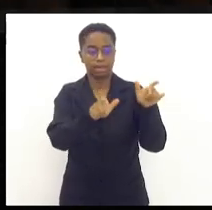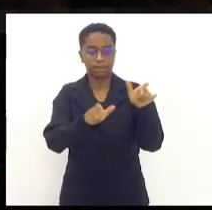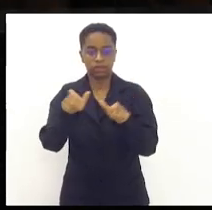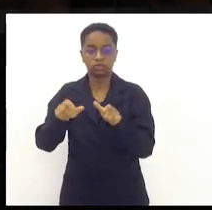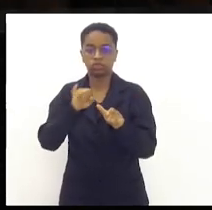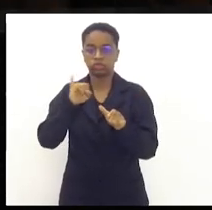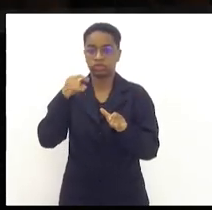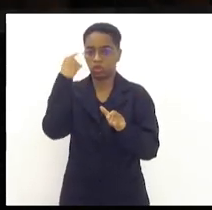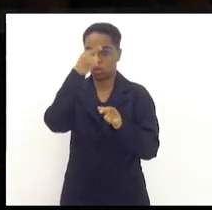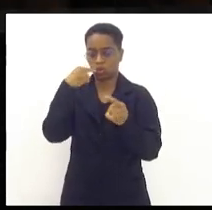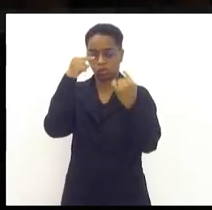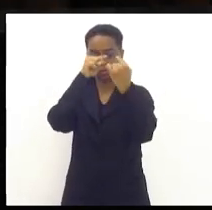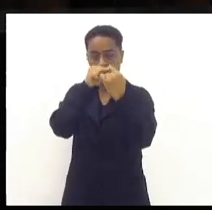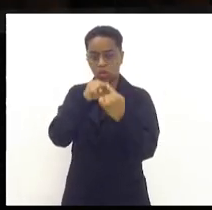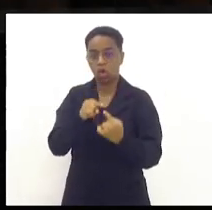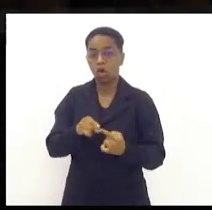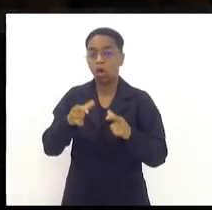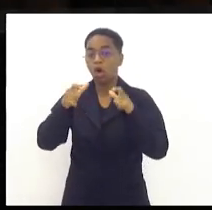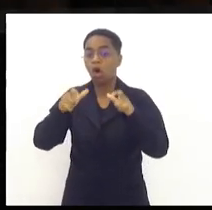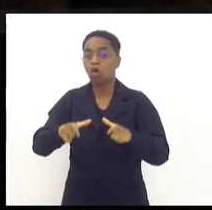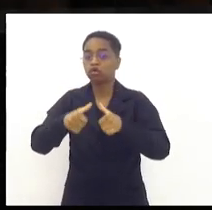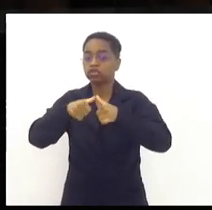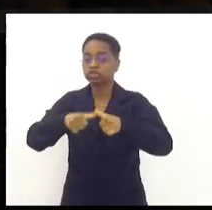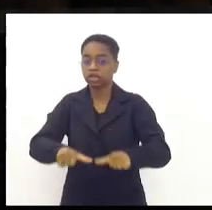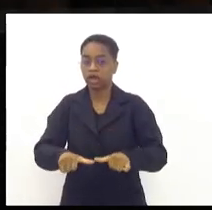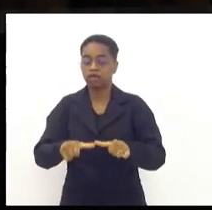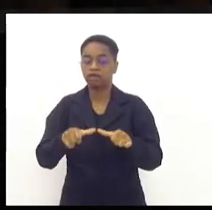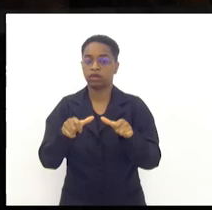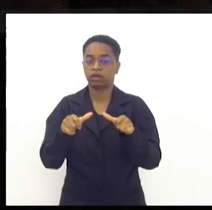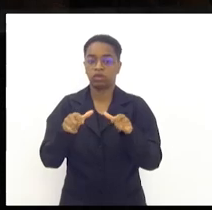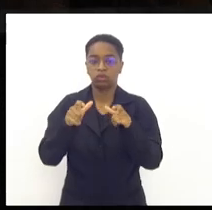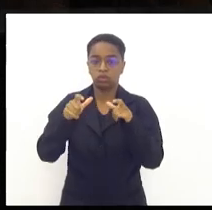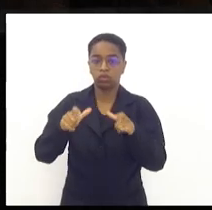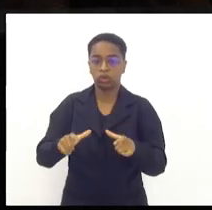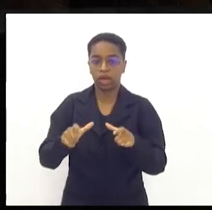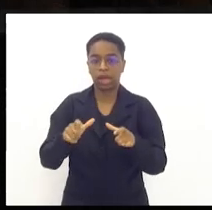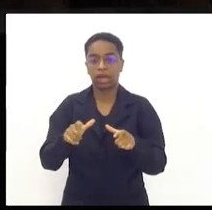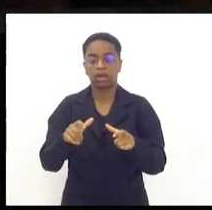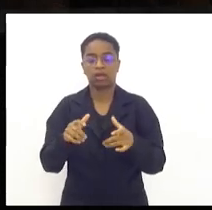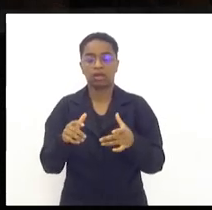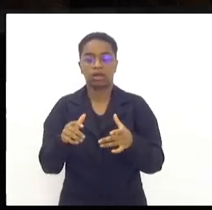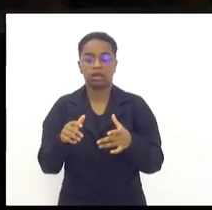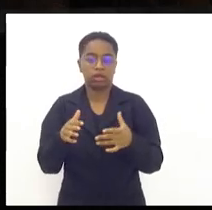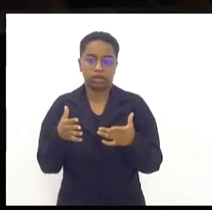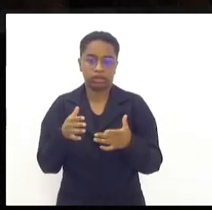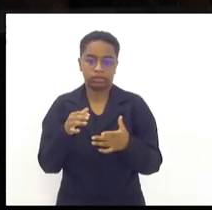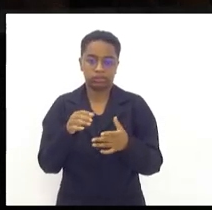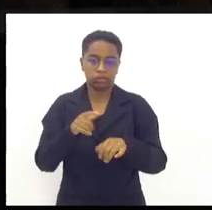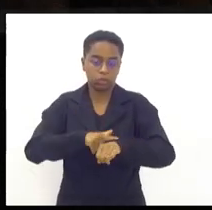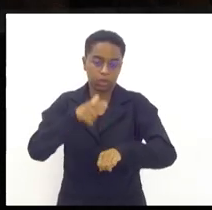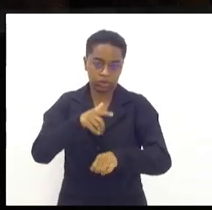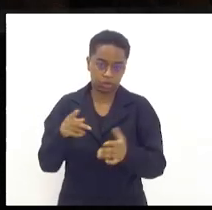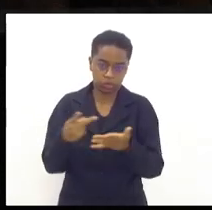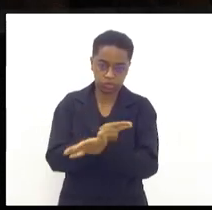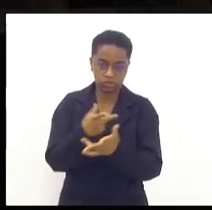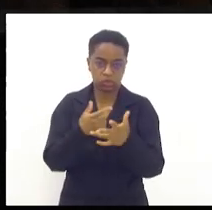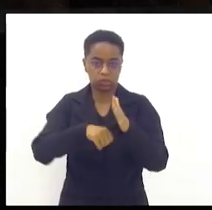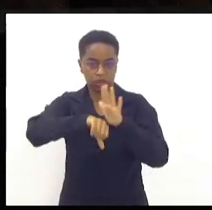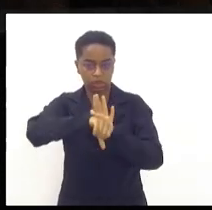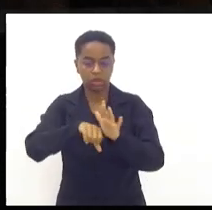reconhecido, onde estava no local do evento, a qual testemunha que tem, etc., etc., nos